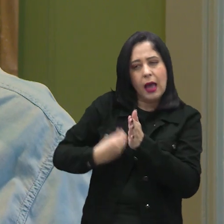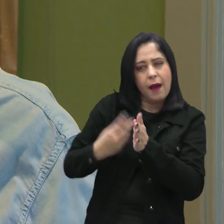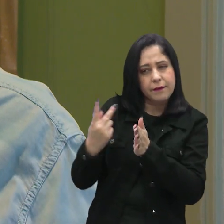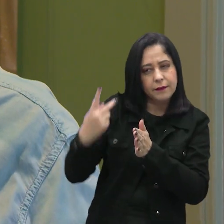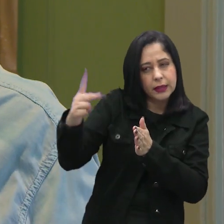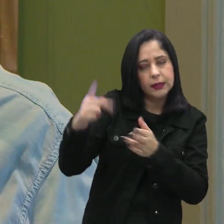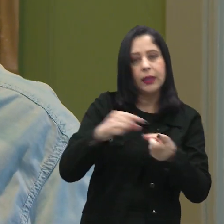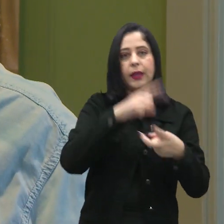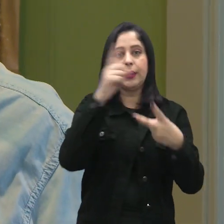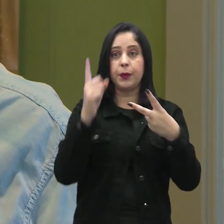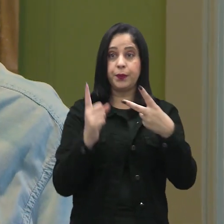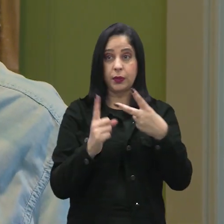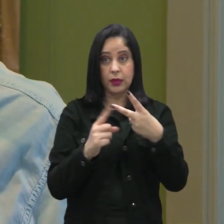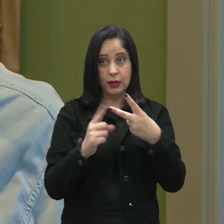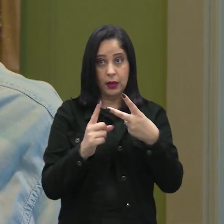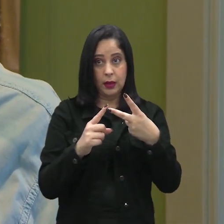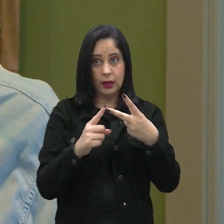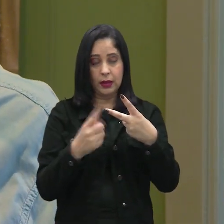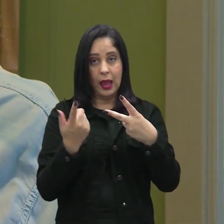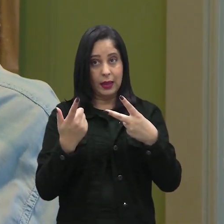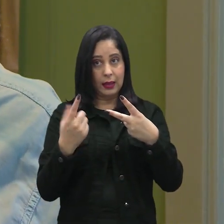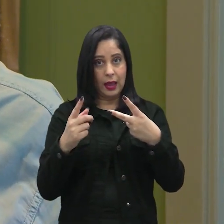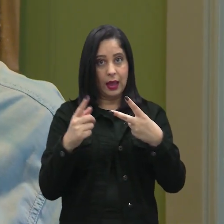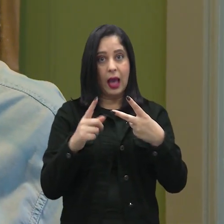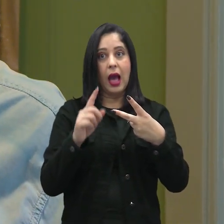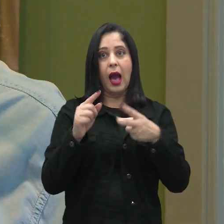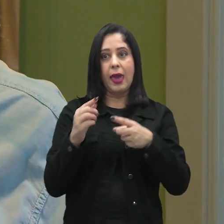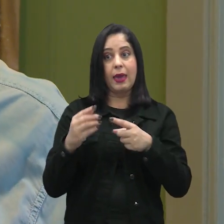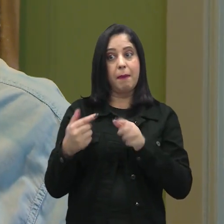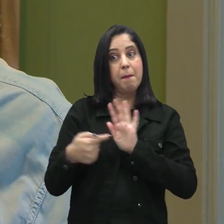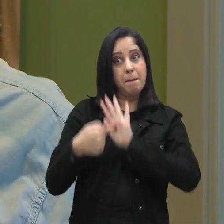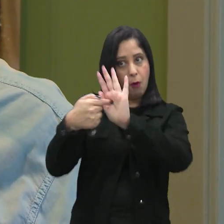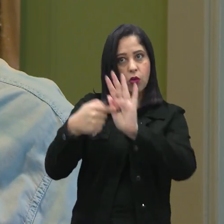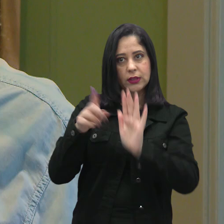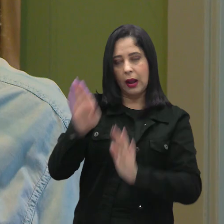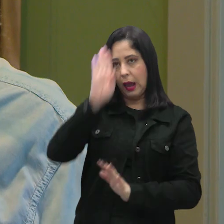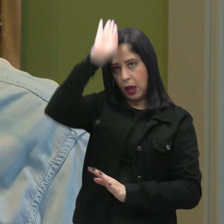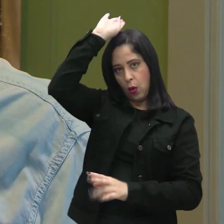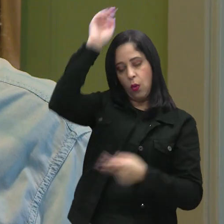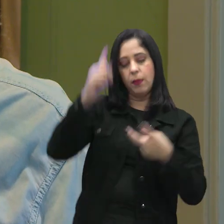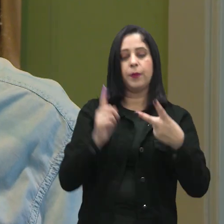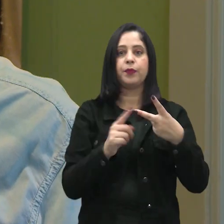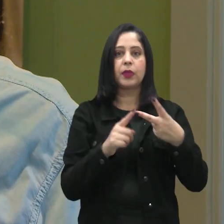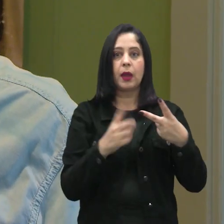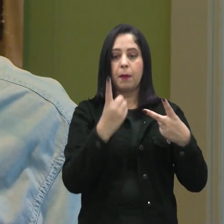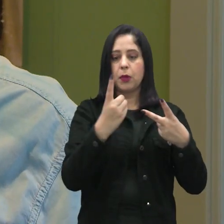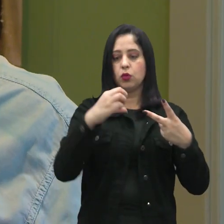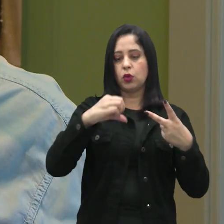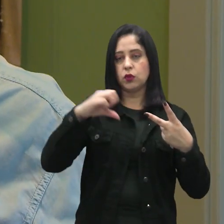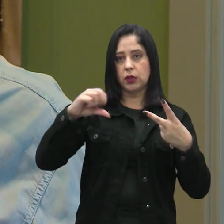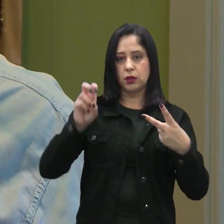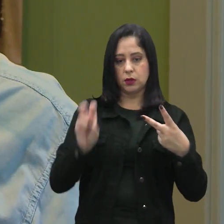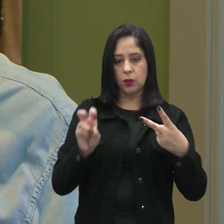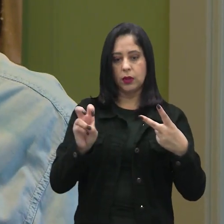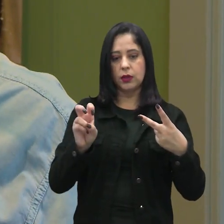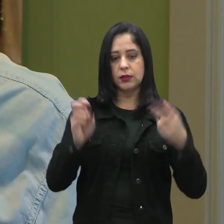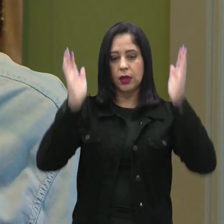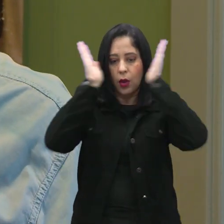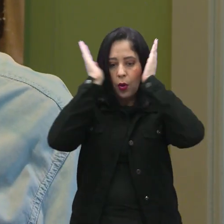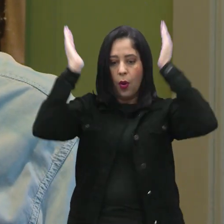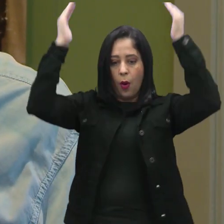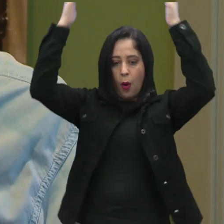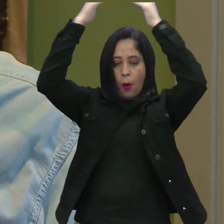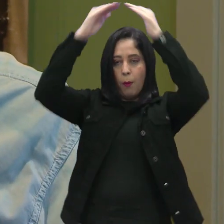Rodolfo, as virtudes são estudadas, e quando o processo é encaminhado a Roma. Em 1995, São João Paulo II,